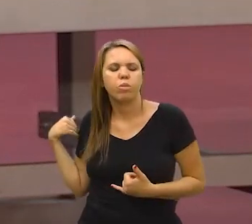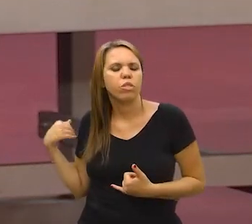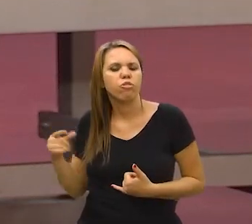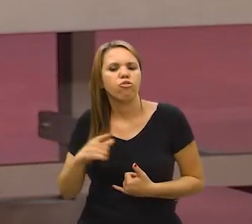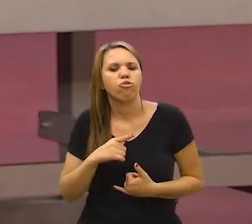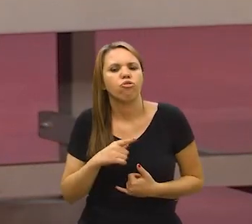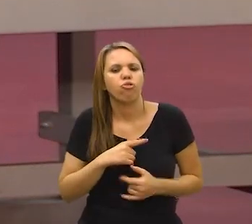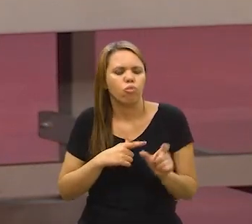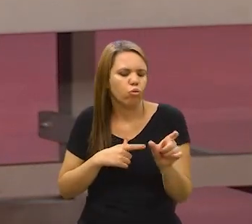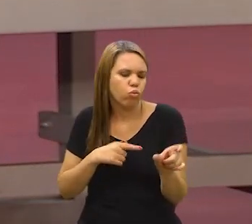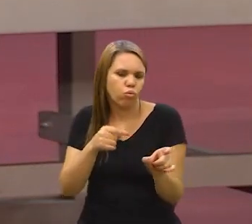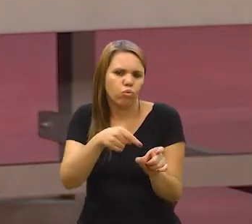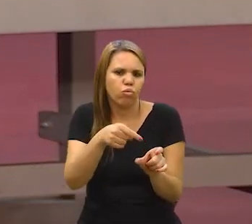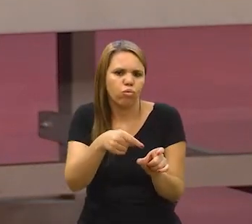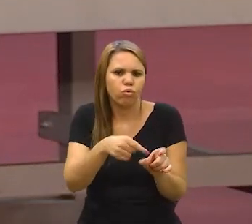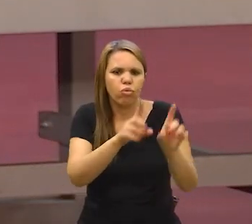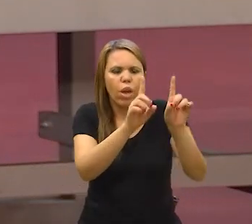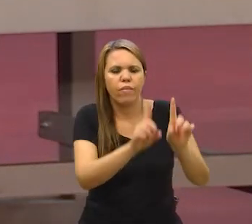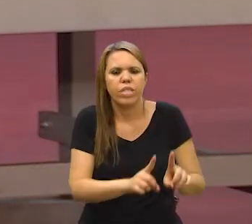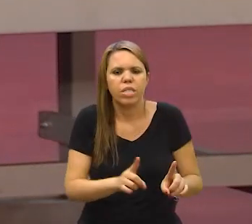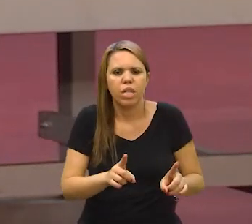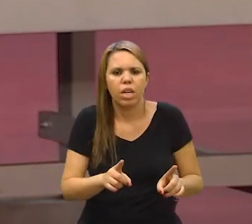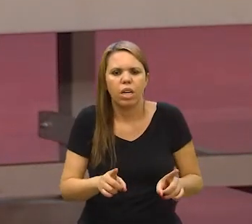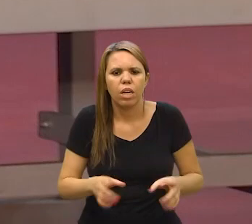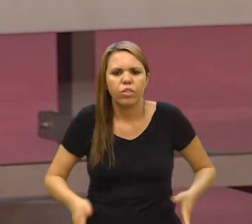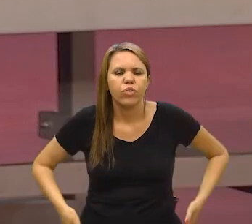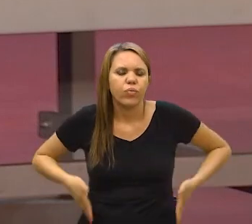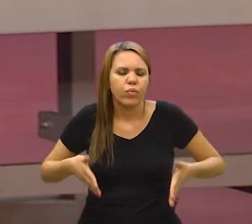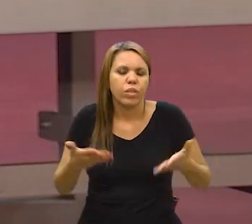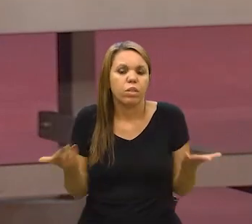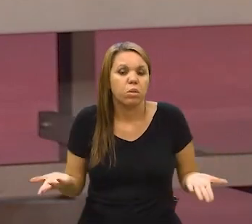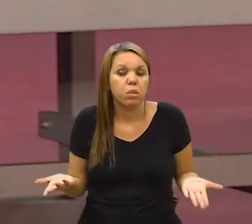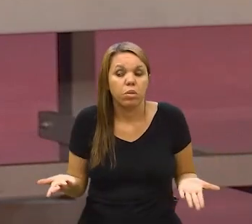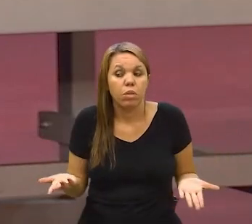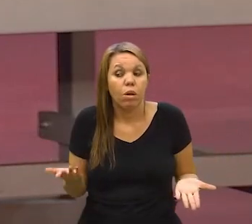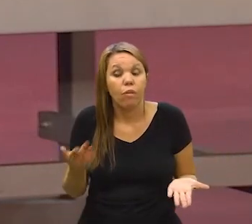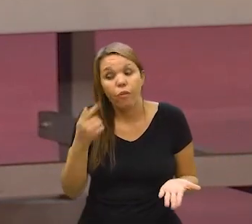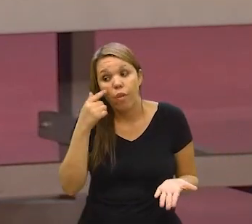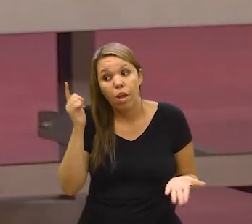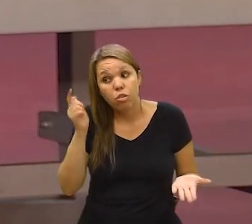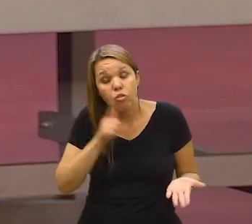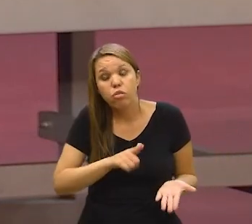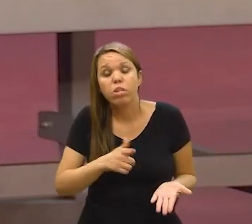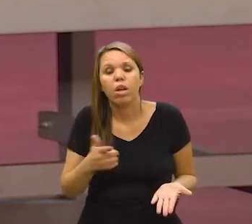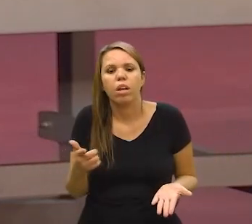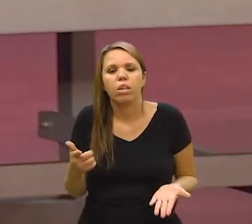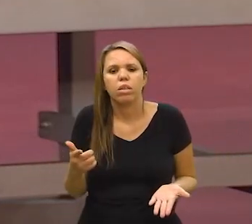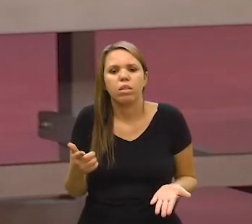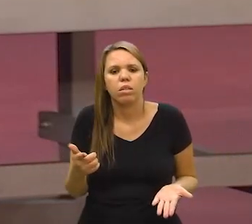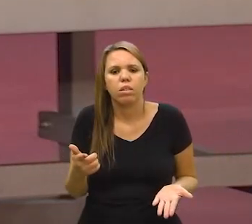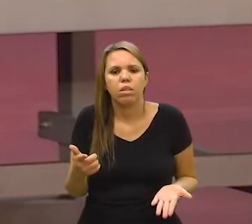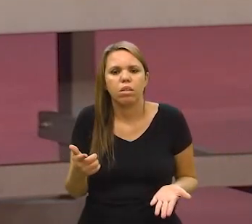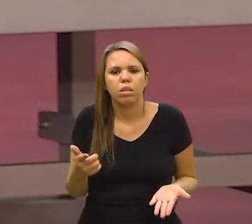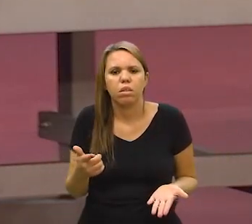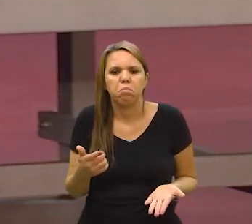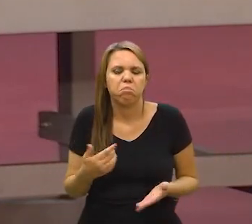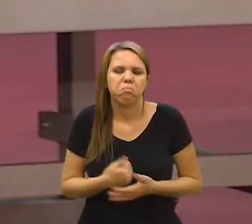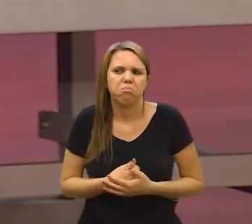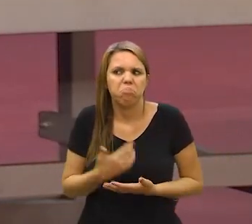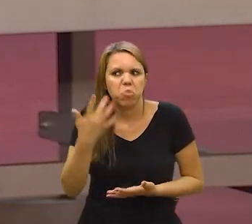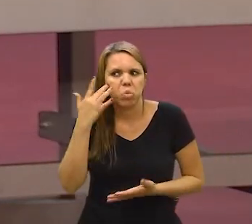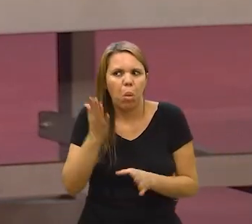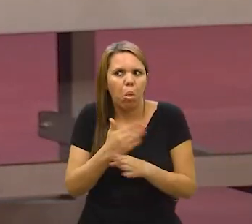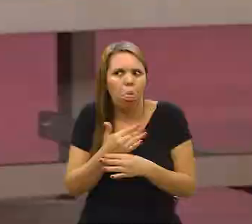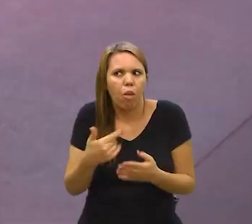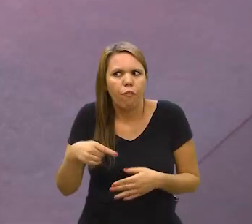alguma carteirinha de deficiente físico, a gente tava buscando alguma coisa assim. Eu falei, vamos ver, porque vai que a gente consiga, tudo assim, perdido. Eu, meu